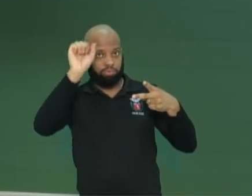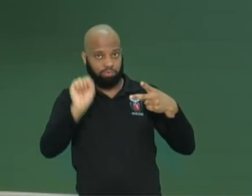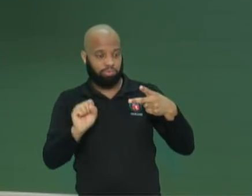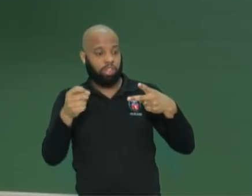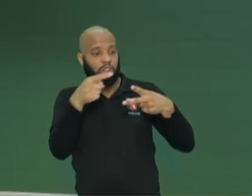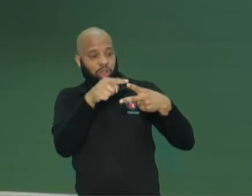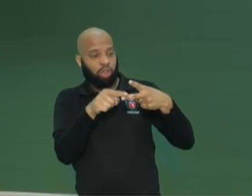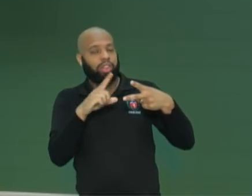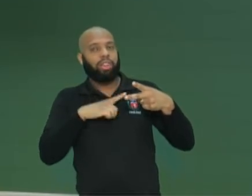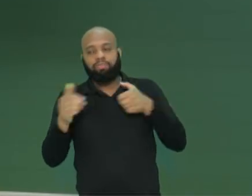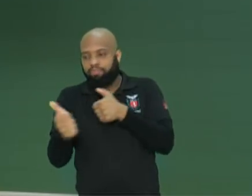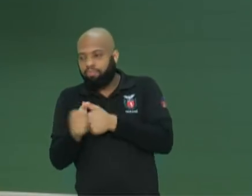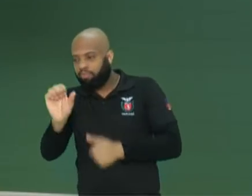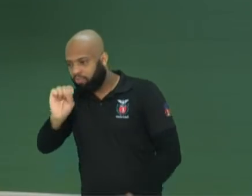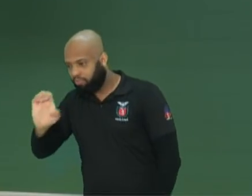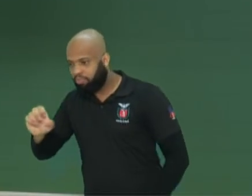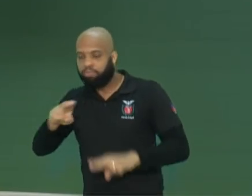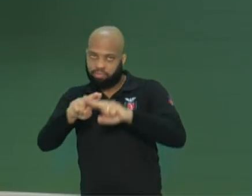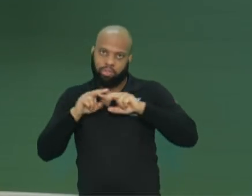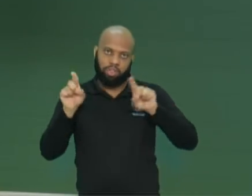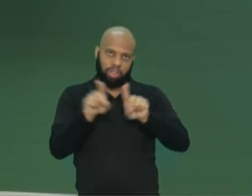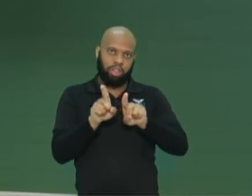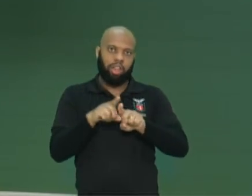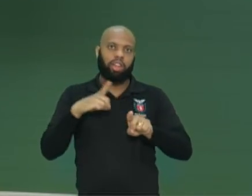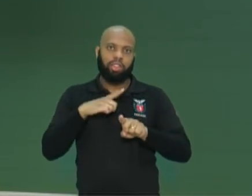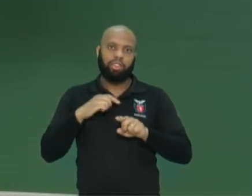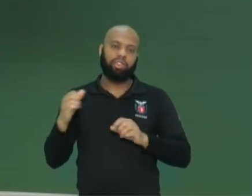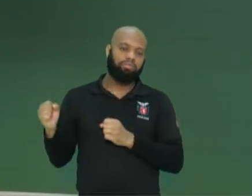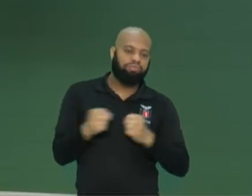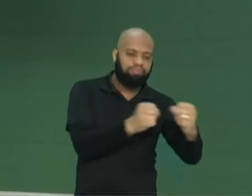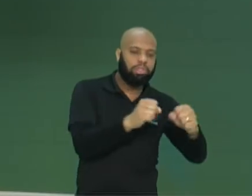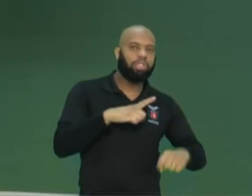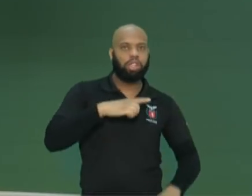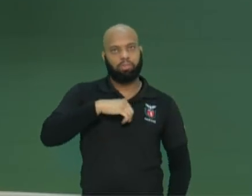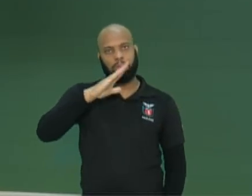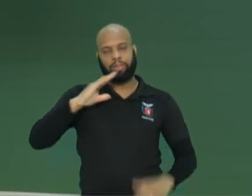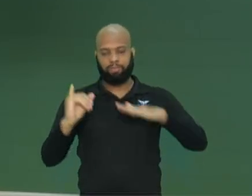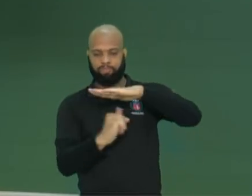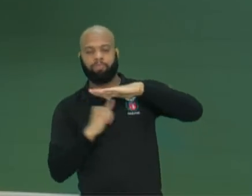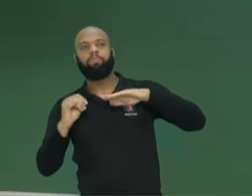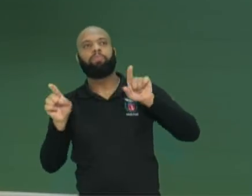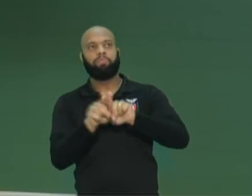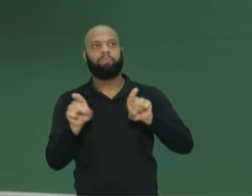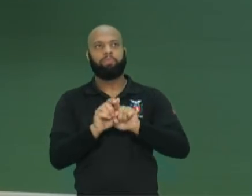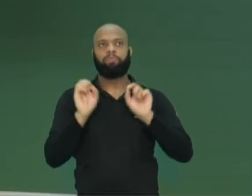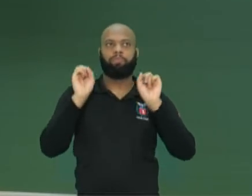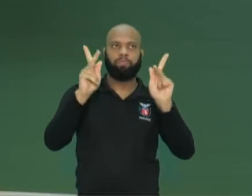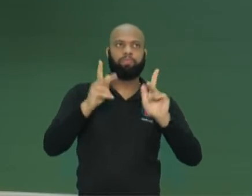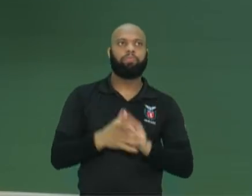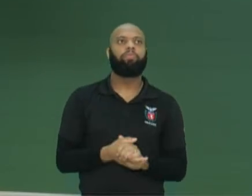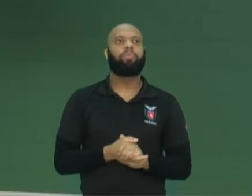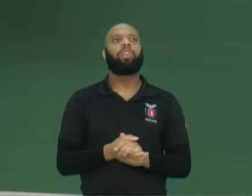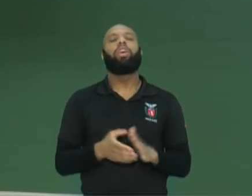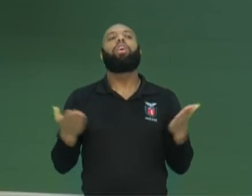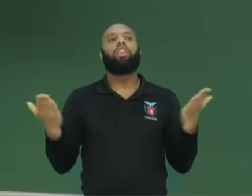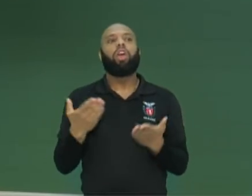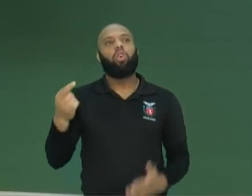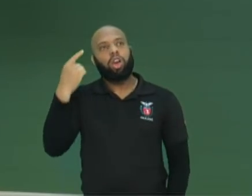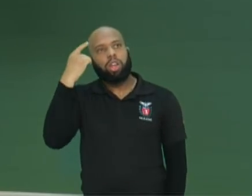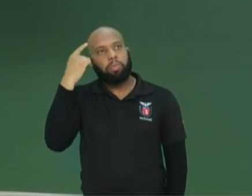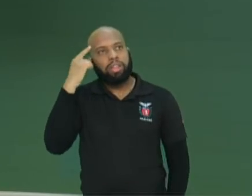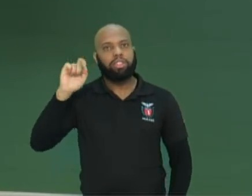Sul estão mais próximos do Sudeste, é onde se instalam essas indústrias, certo, pessoal? E aí, pensando